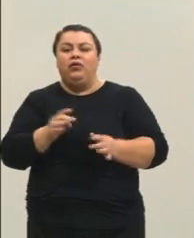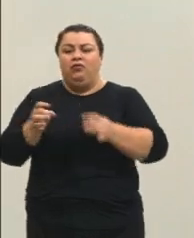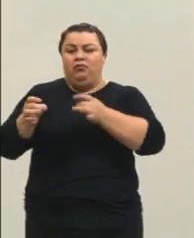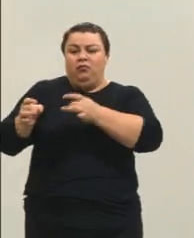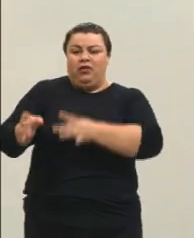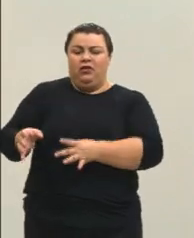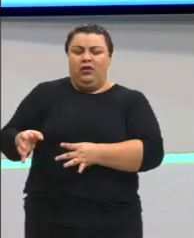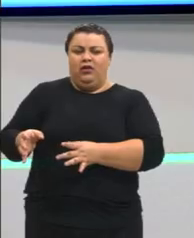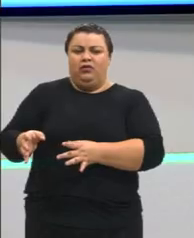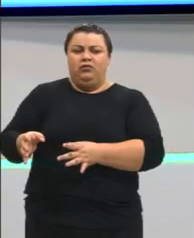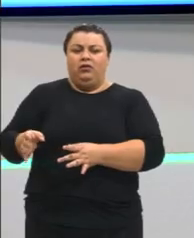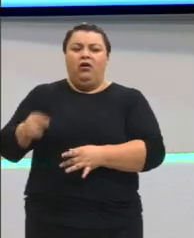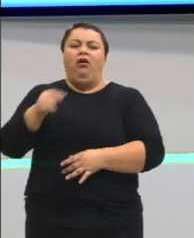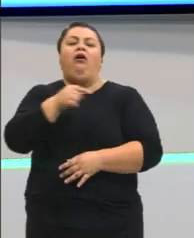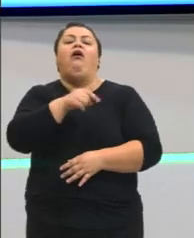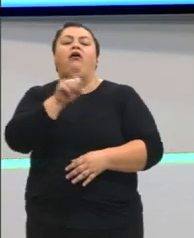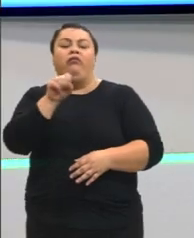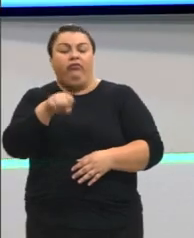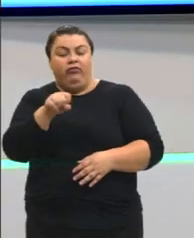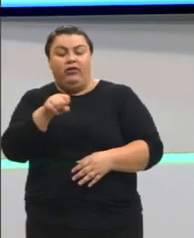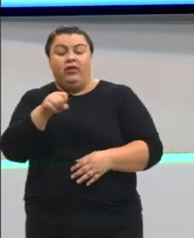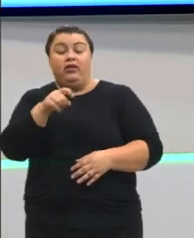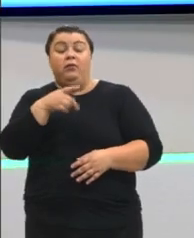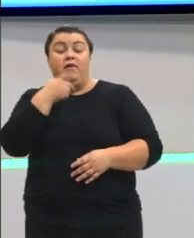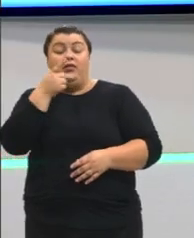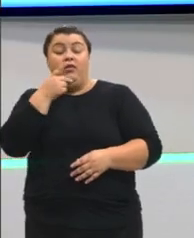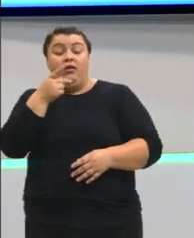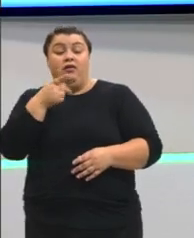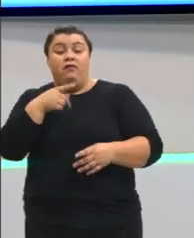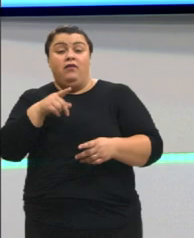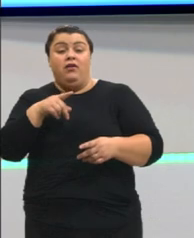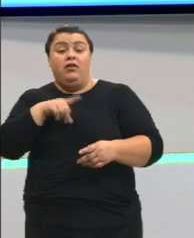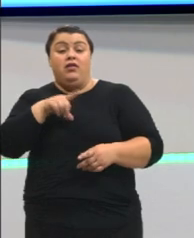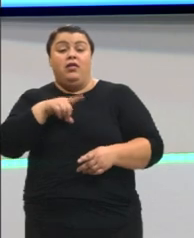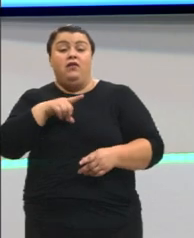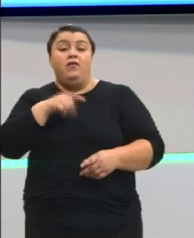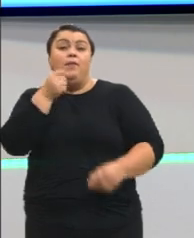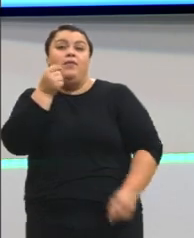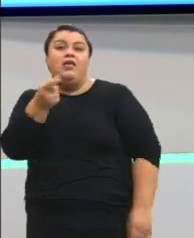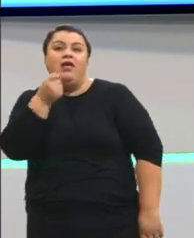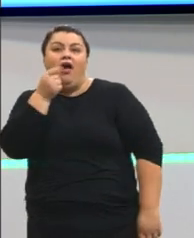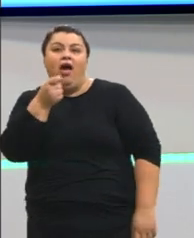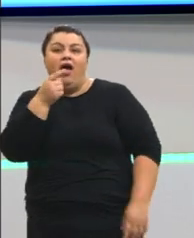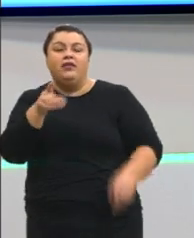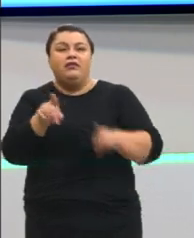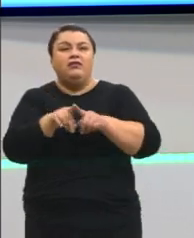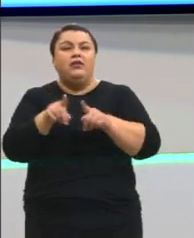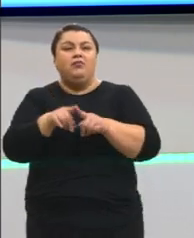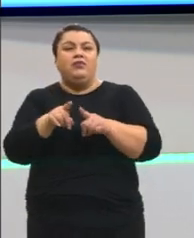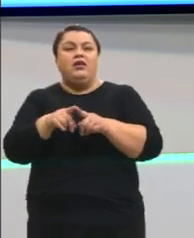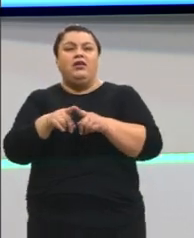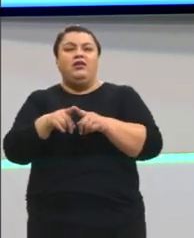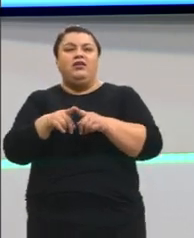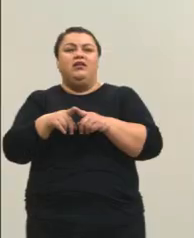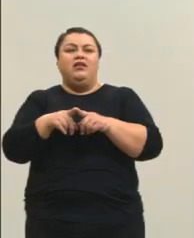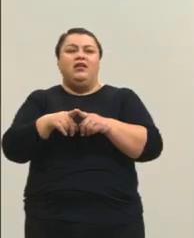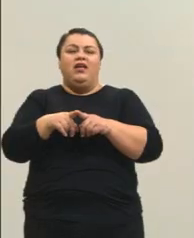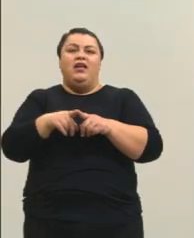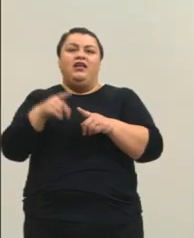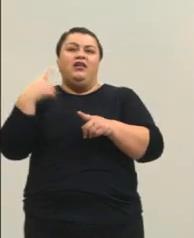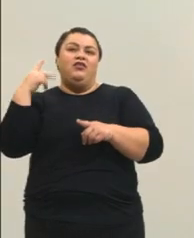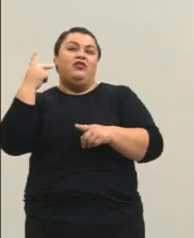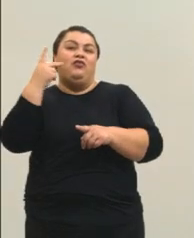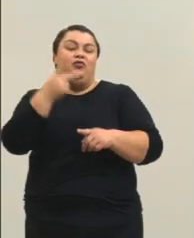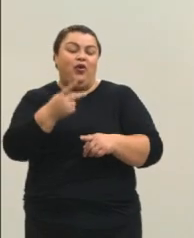inclusive fez muita piada que você falou que isso era uma reparação histórica né eles levaram tanto da gente agora a gente